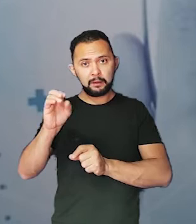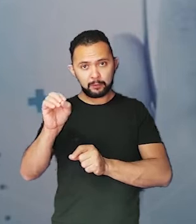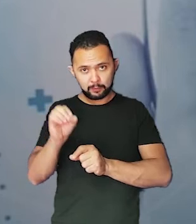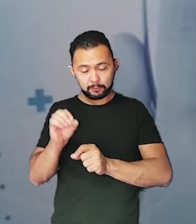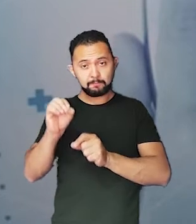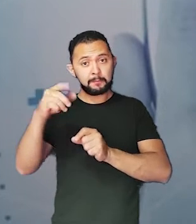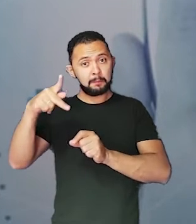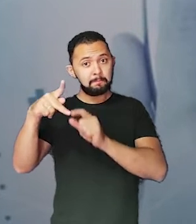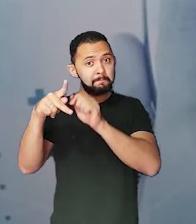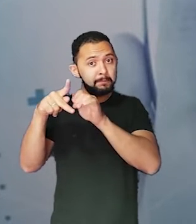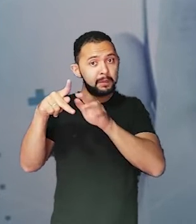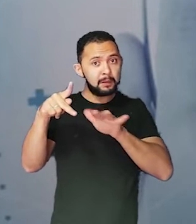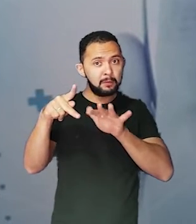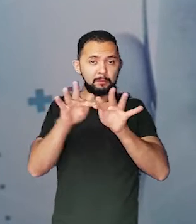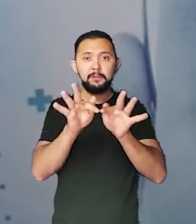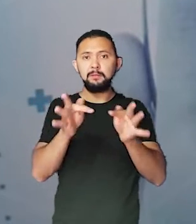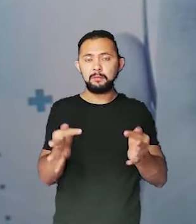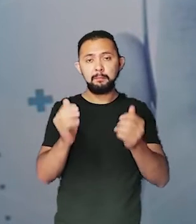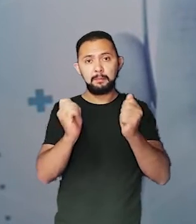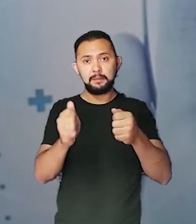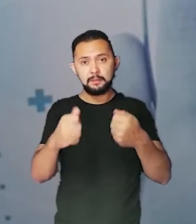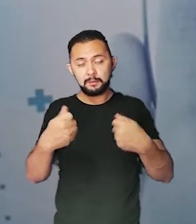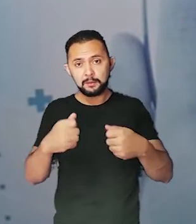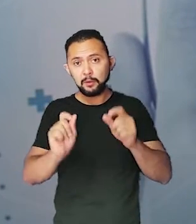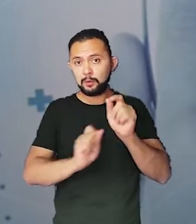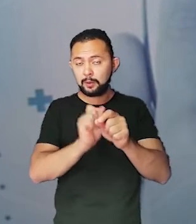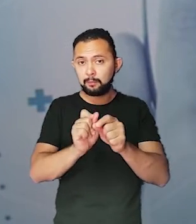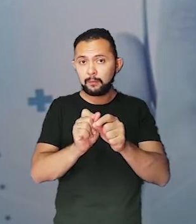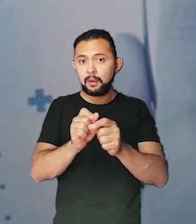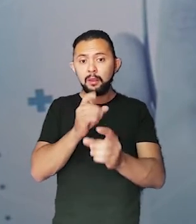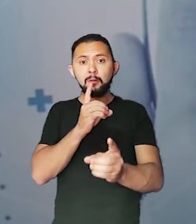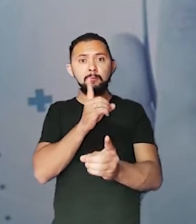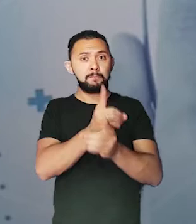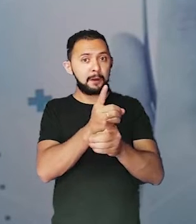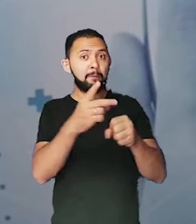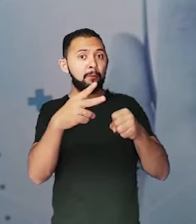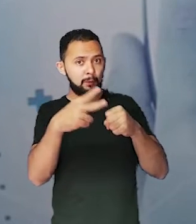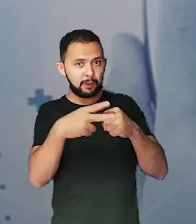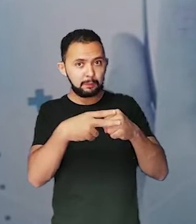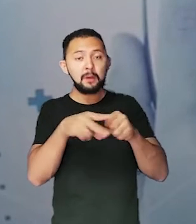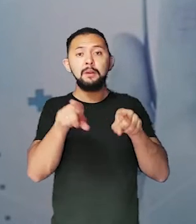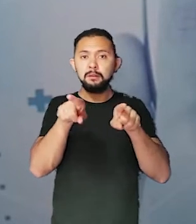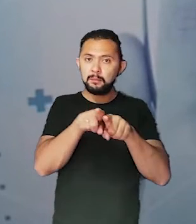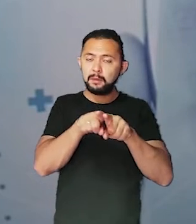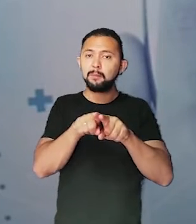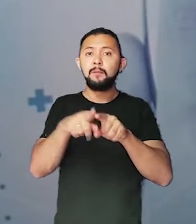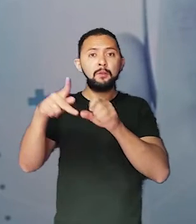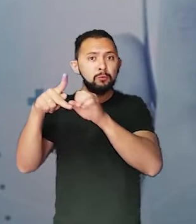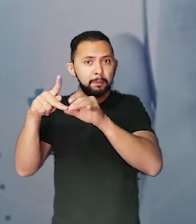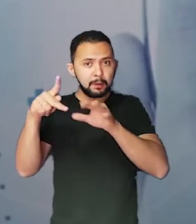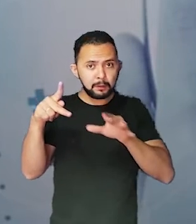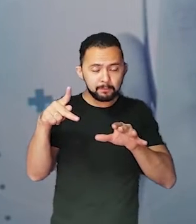a gente precisa identificar verbo. E também no período composto, a gente precisa identificar verbo. Verbos são